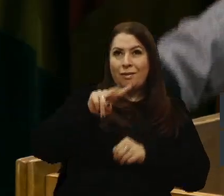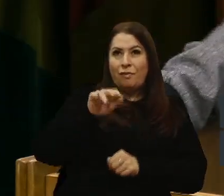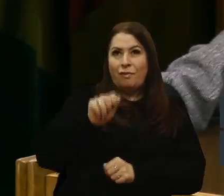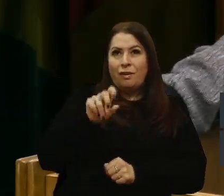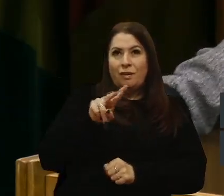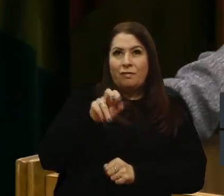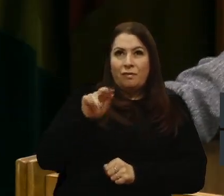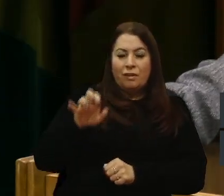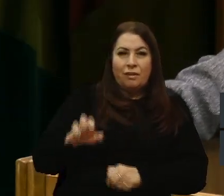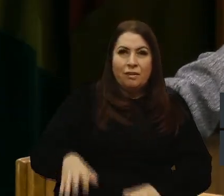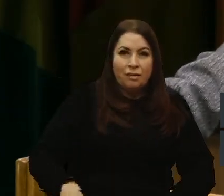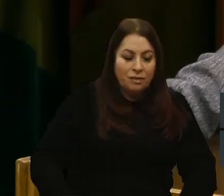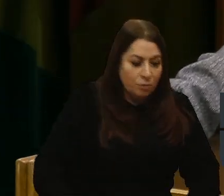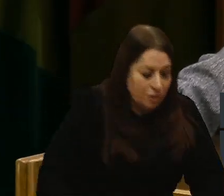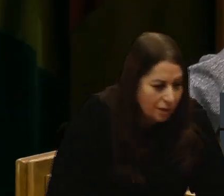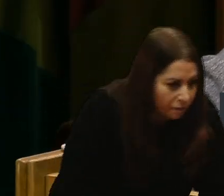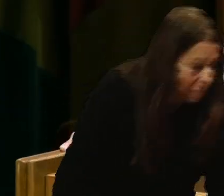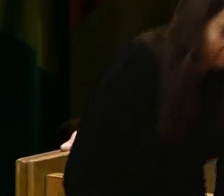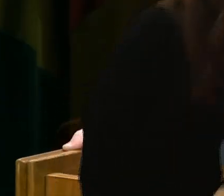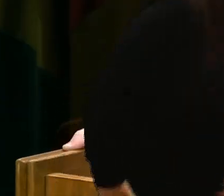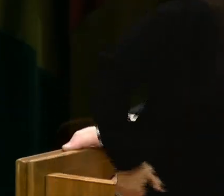Verde, vereador Cristiano.